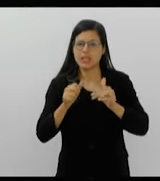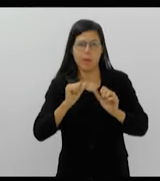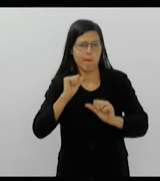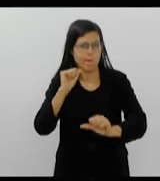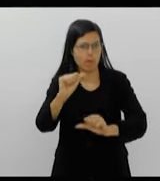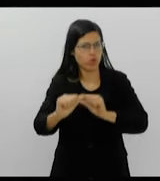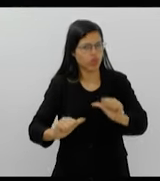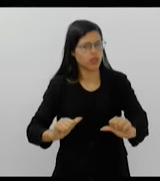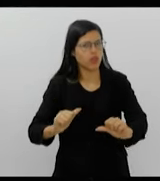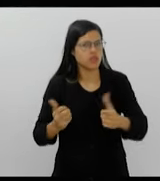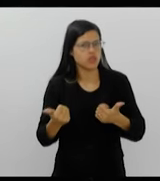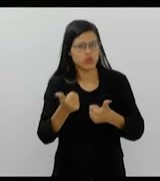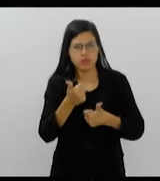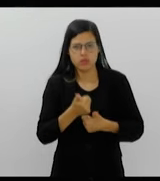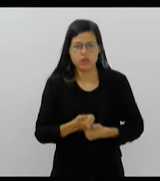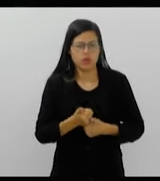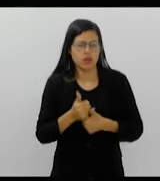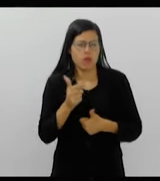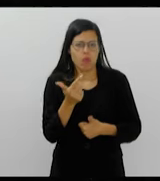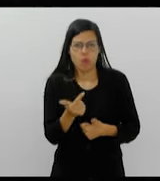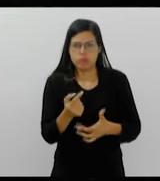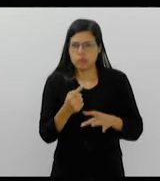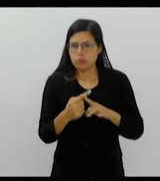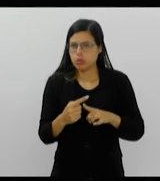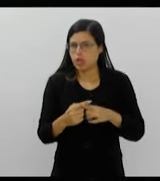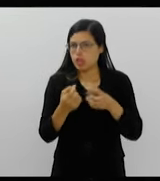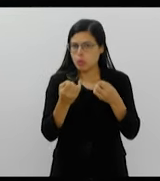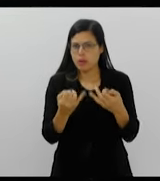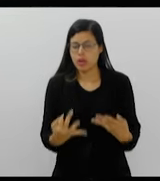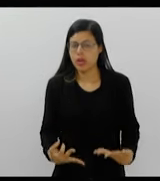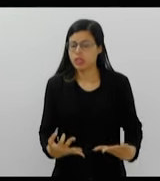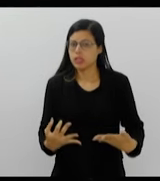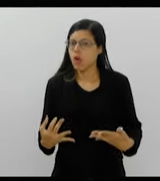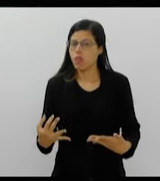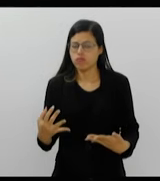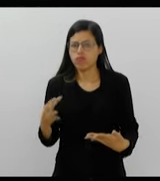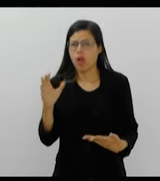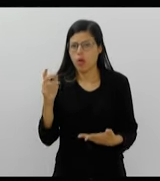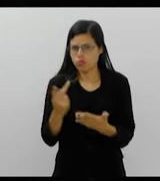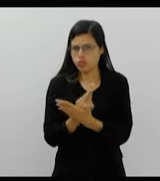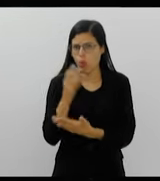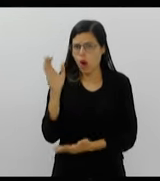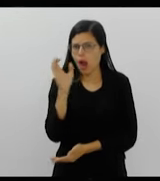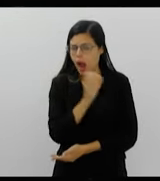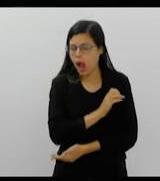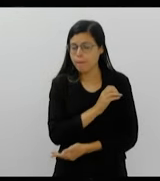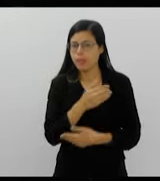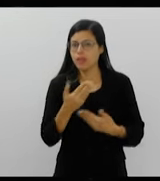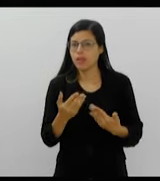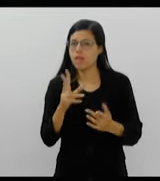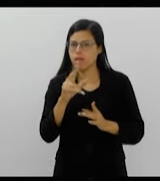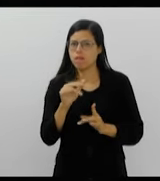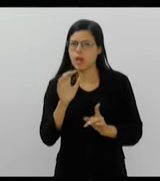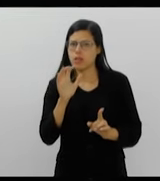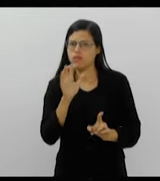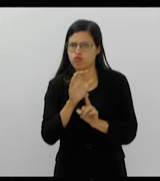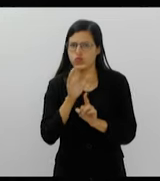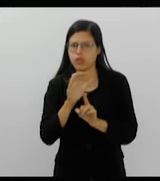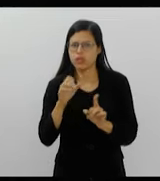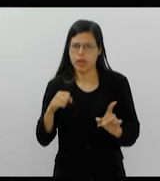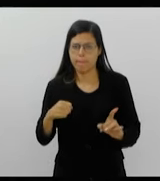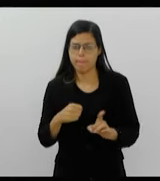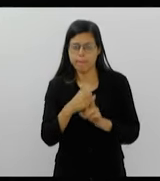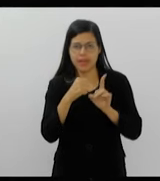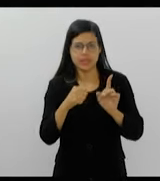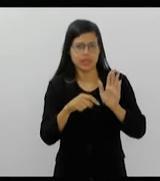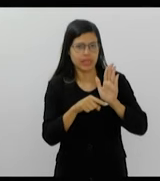sem nenhum motivo, de forma abrupta e unilateral, vai impactar negativamente